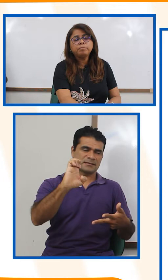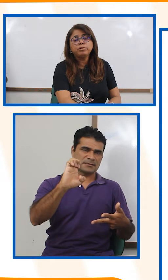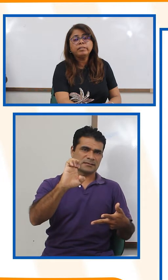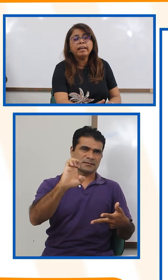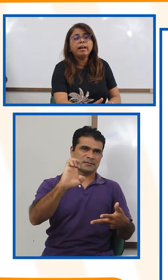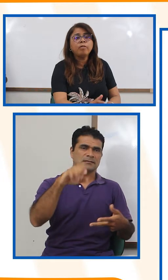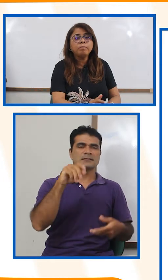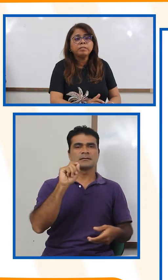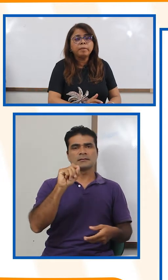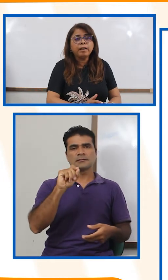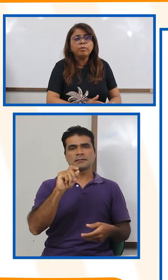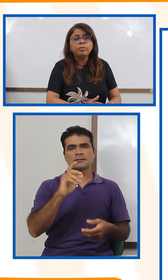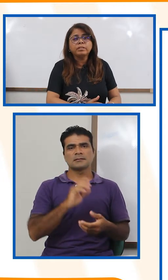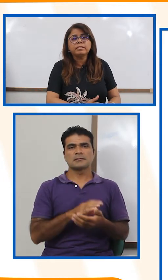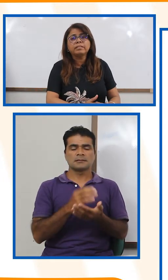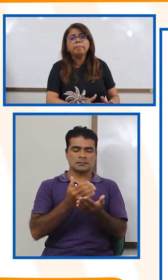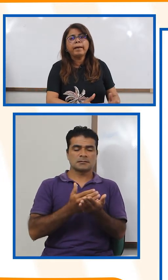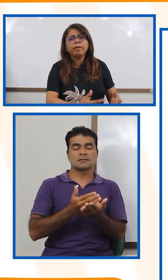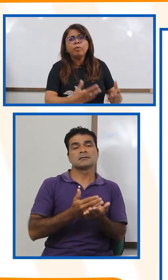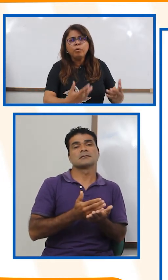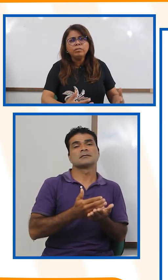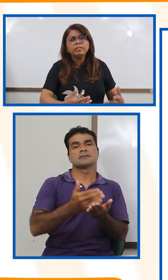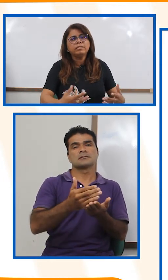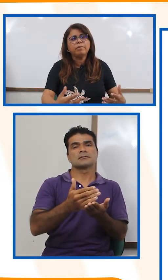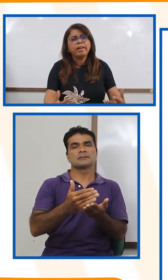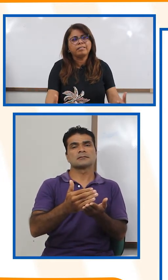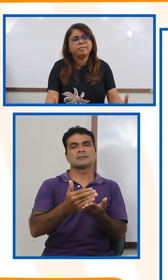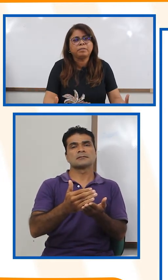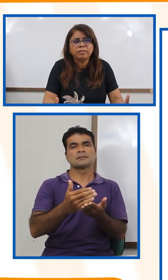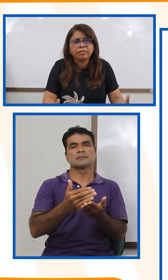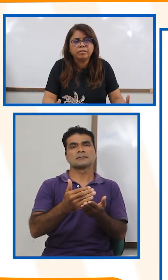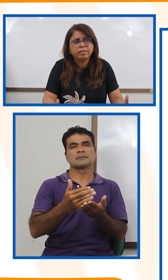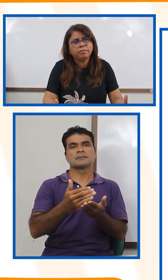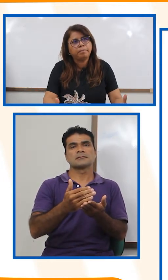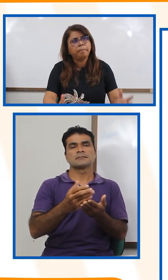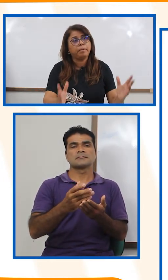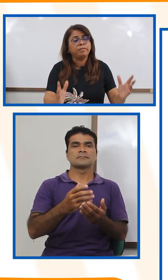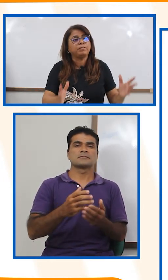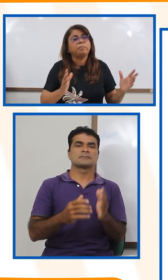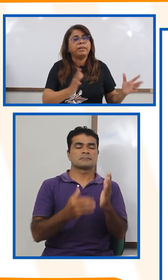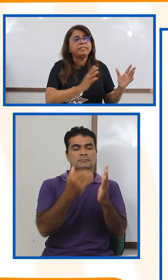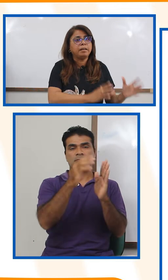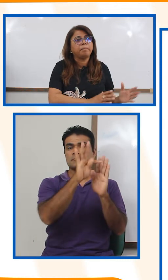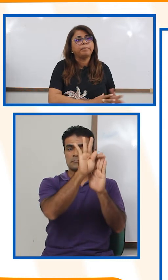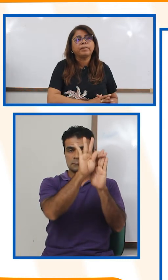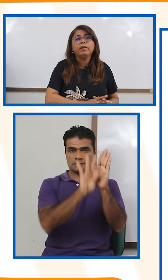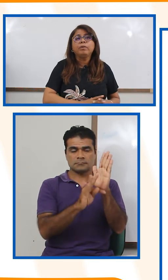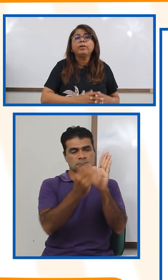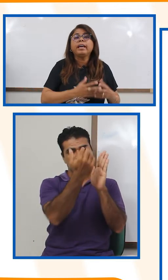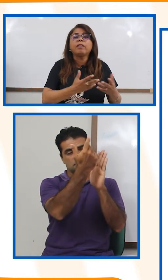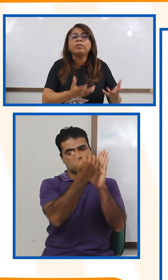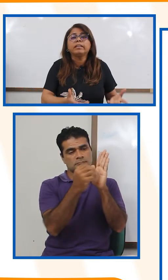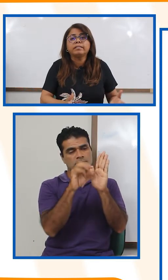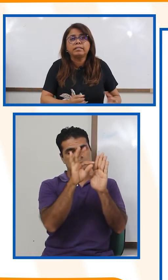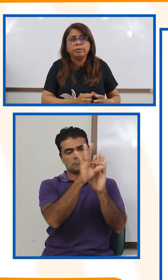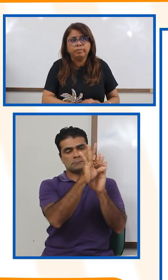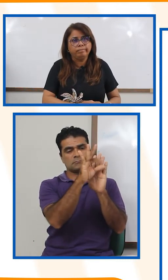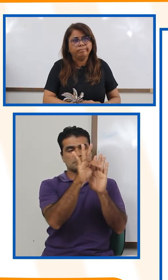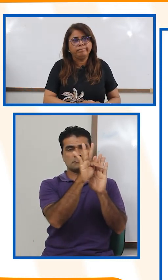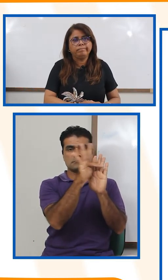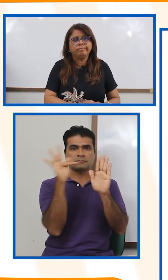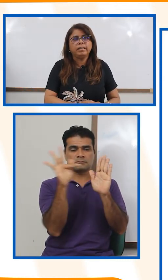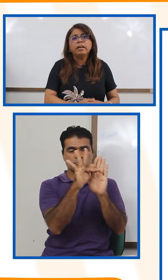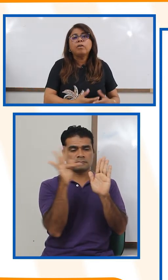Vai responder algumas perguntas. Que perguntas são essas, professoras? Professora, por exemplo, o que